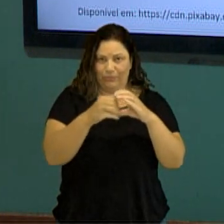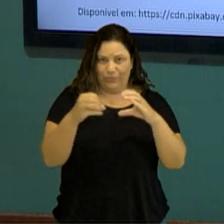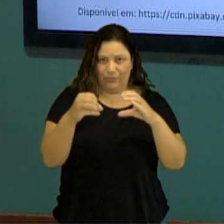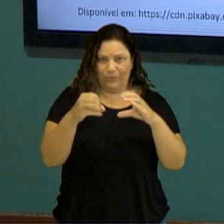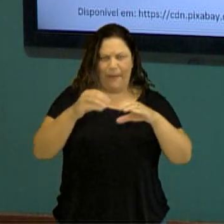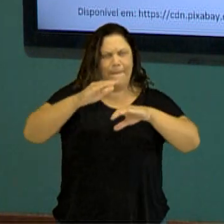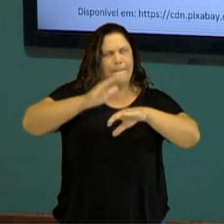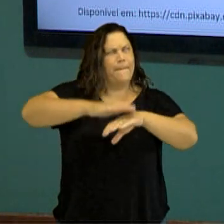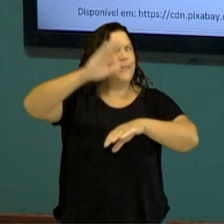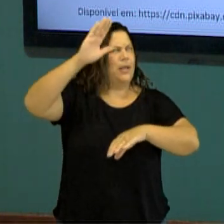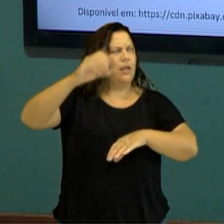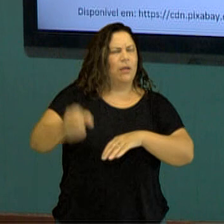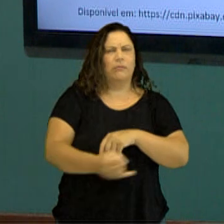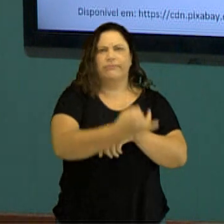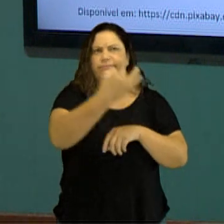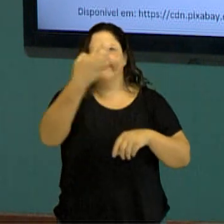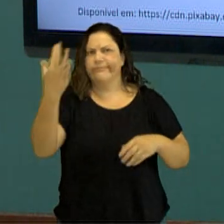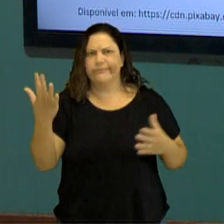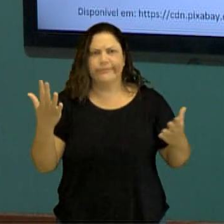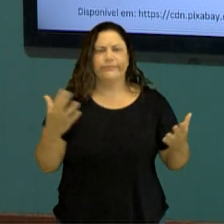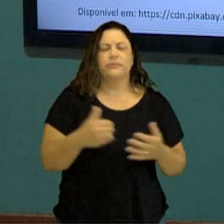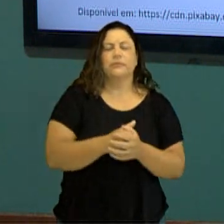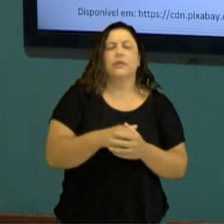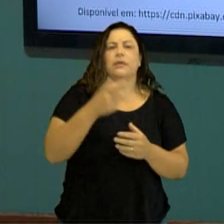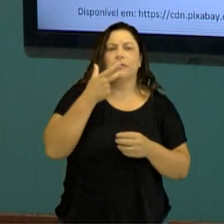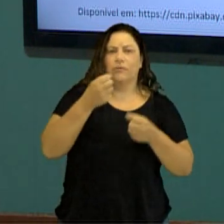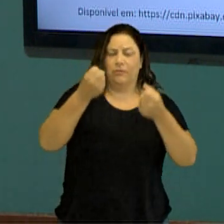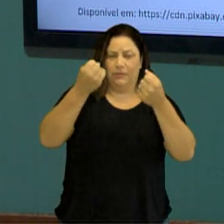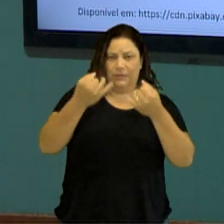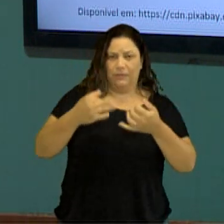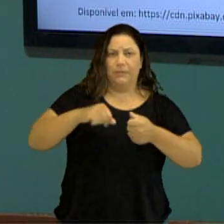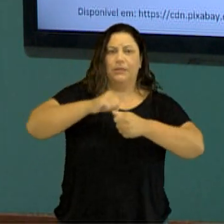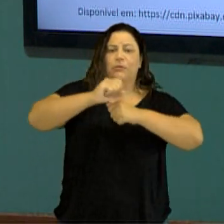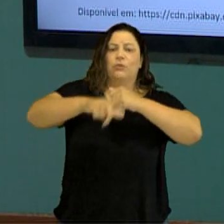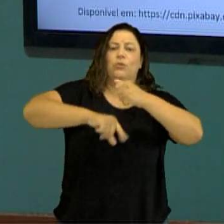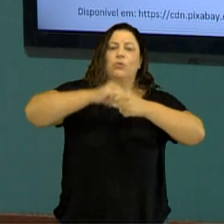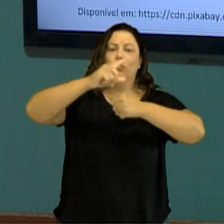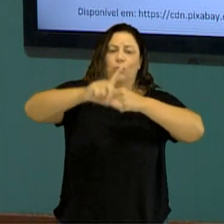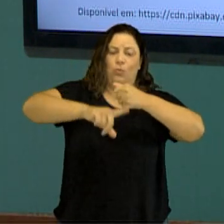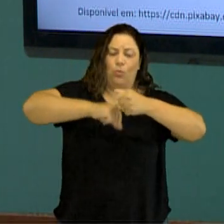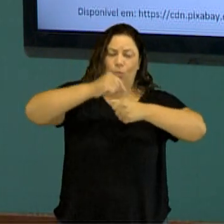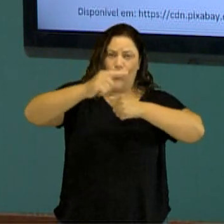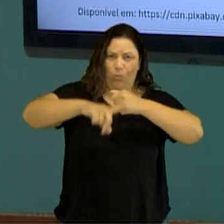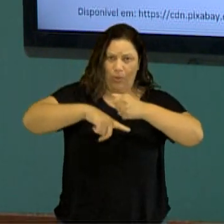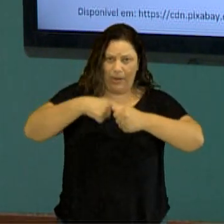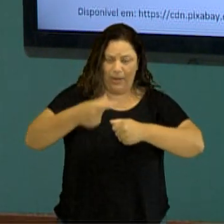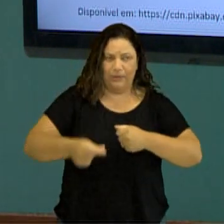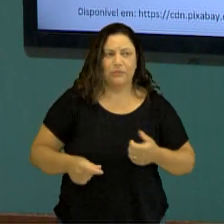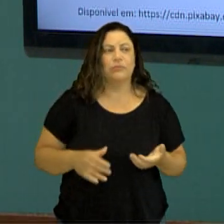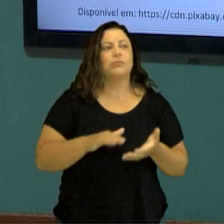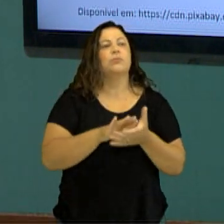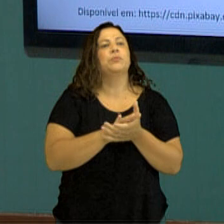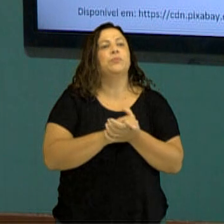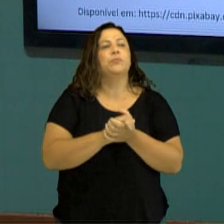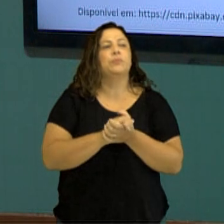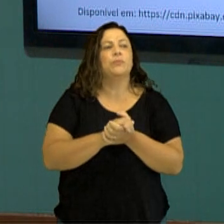de massa quando nós falamos do átomo, tá? E aí eu vou para isso aqui, ó.